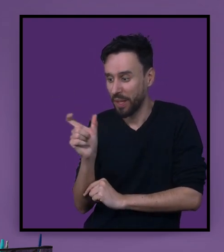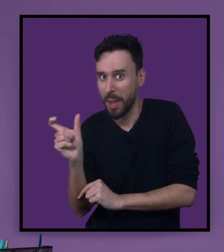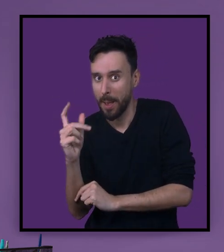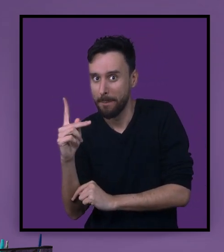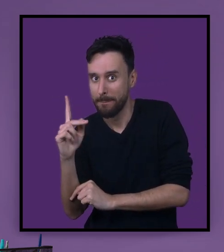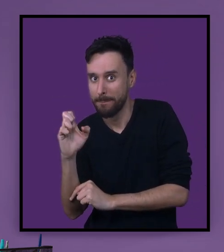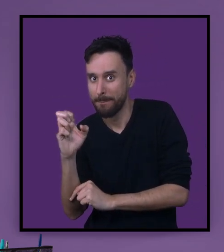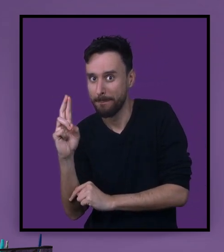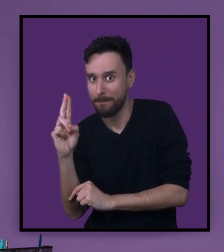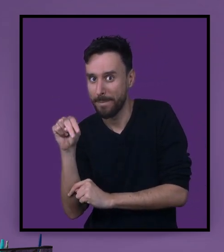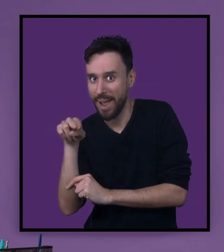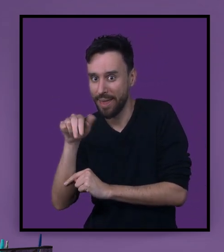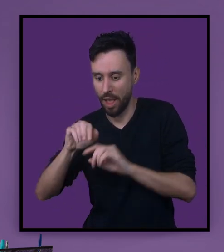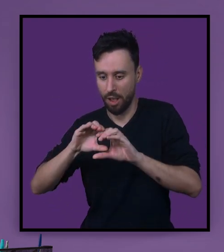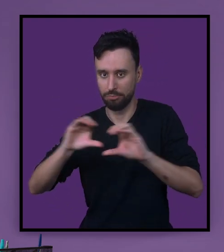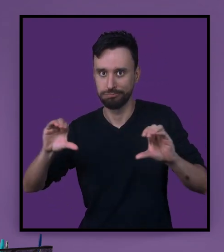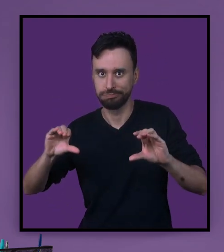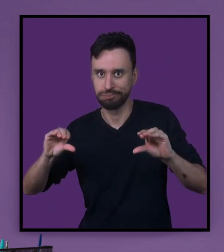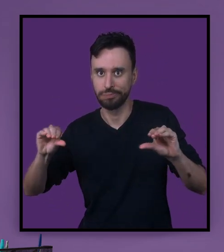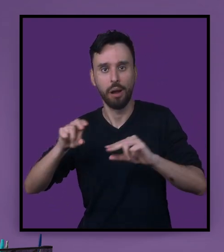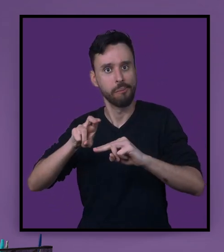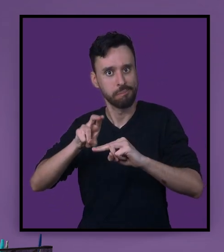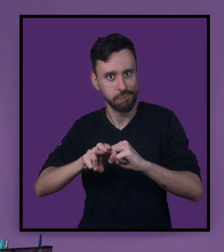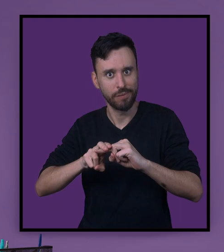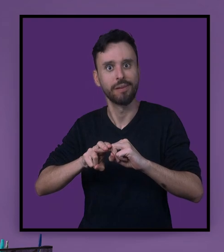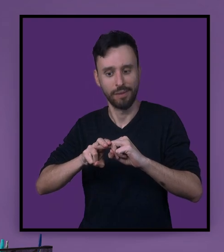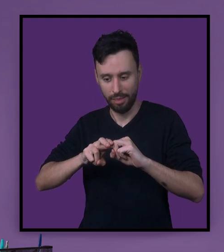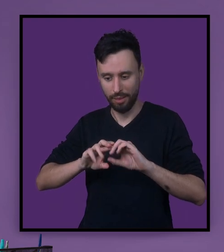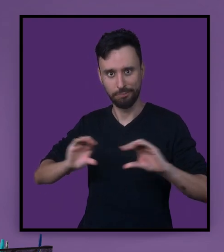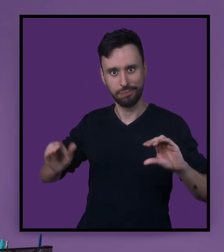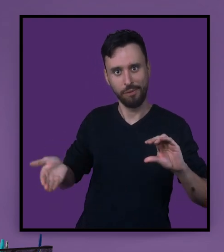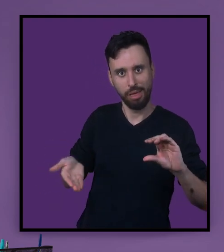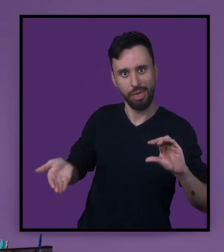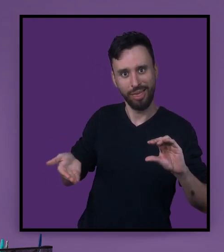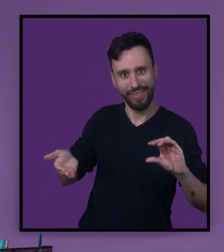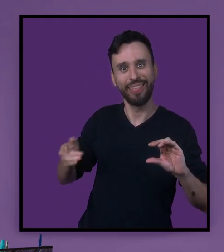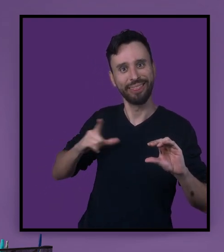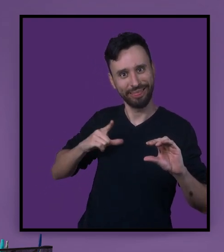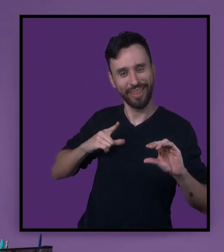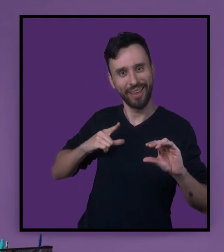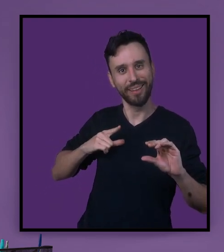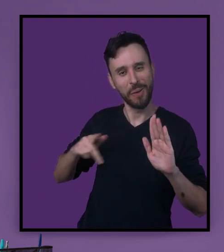sua compreensão da parte do sofá com seu sentido figurado.